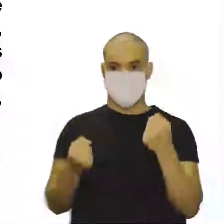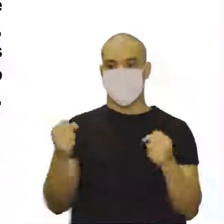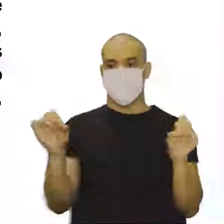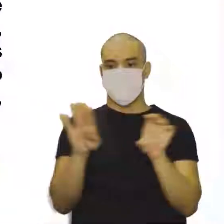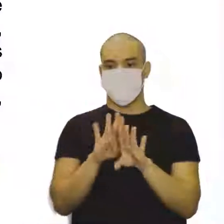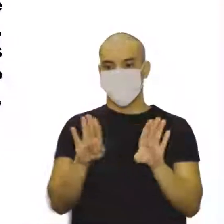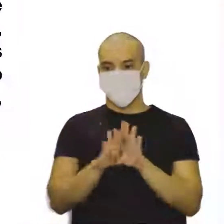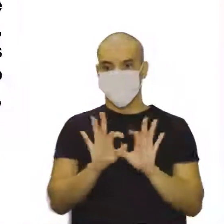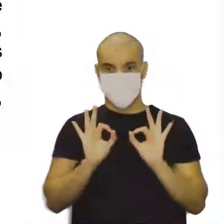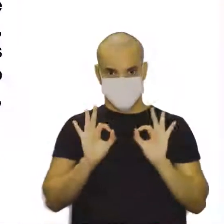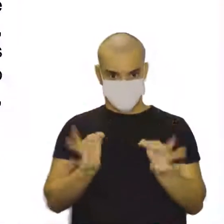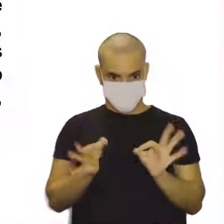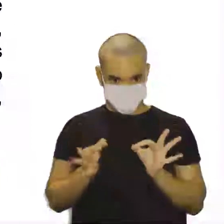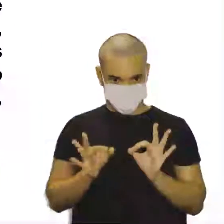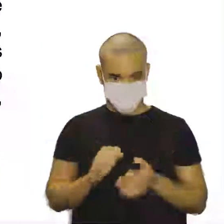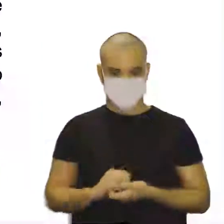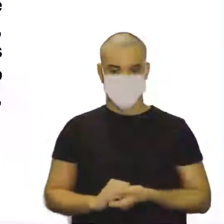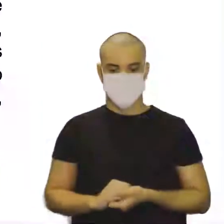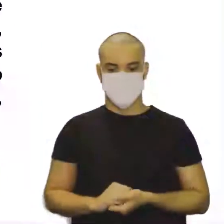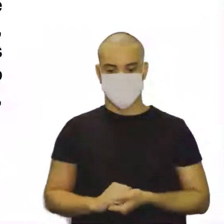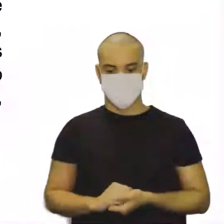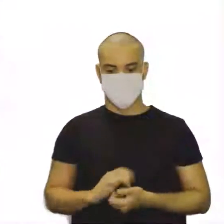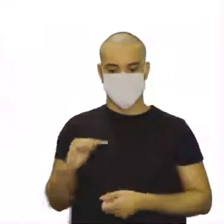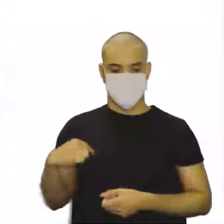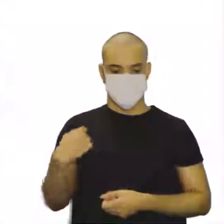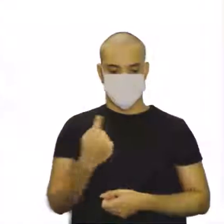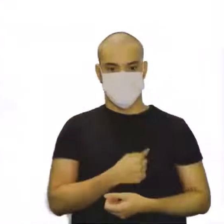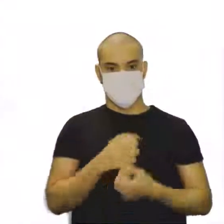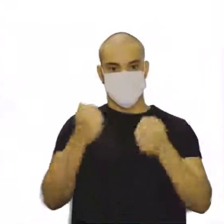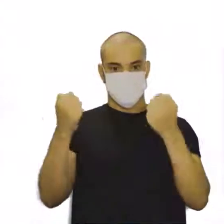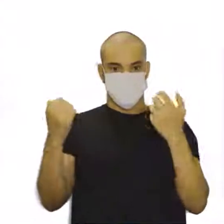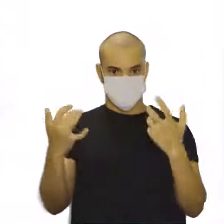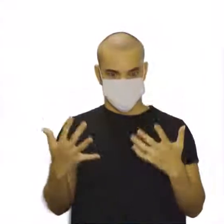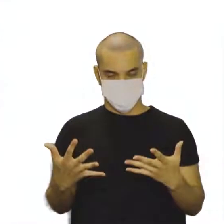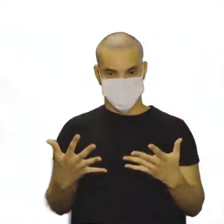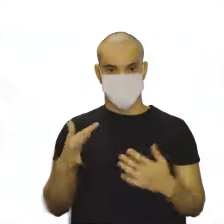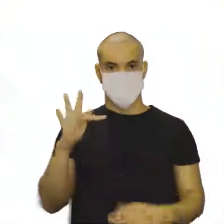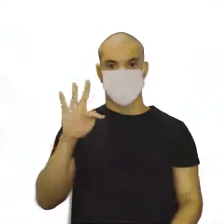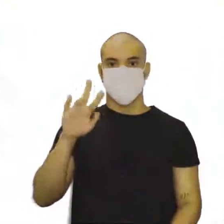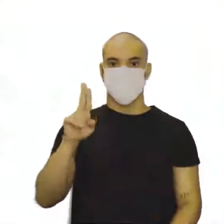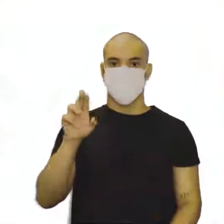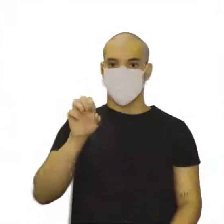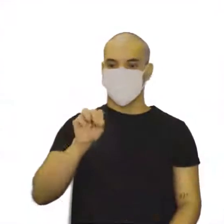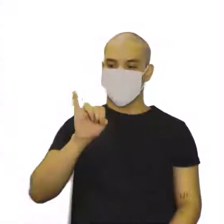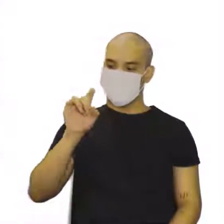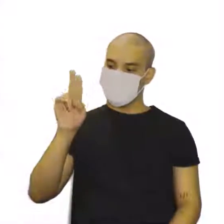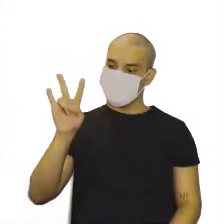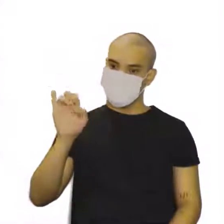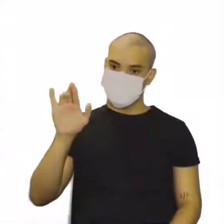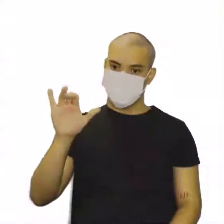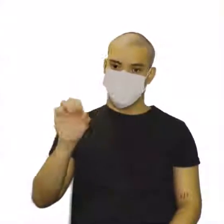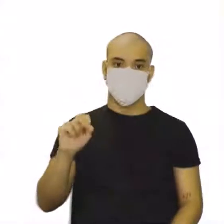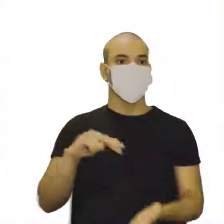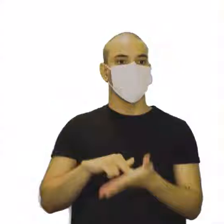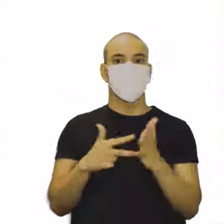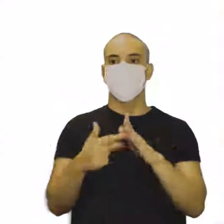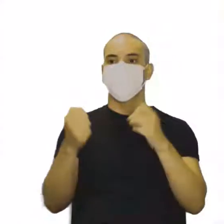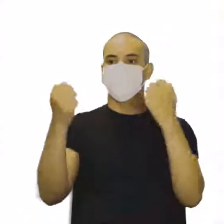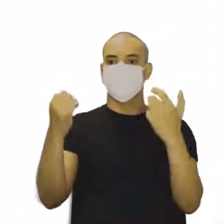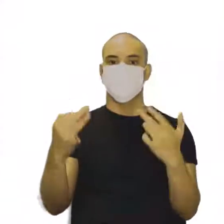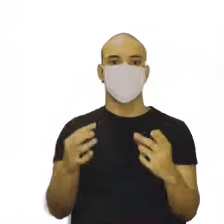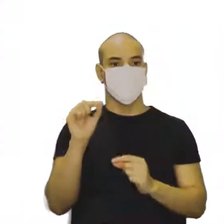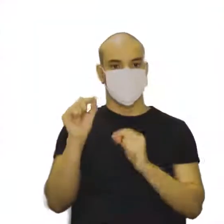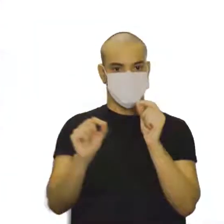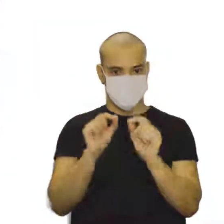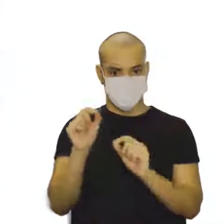carros, tá bom, pessoal? A gente falou de fusível. Fazendo uma definição mais específica de fusível, pessoal,